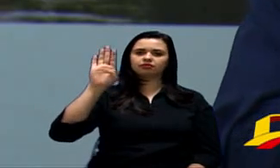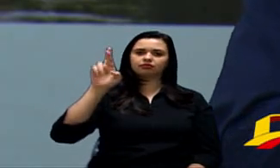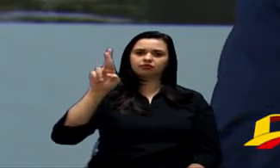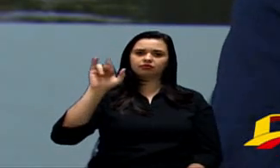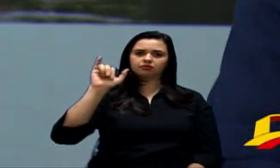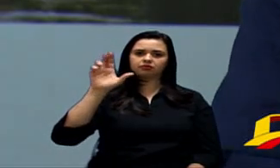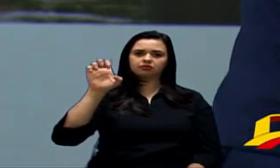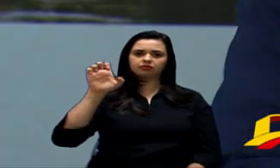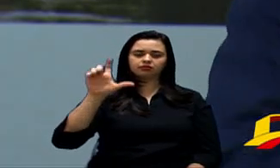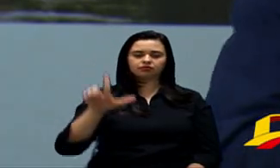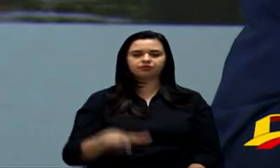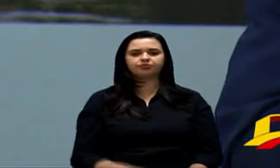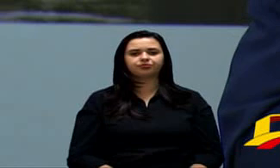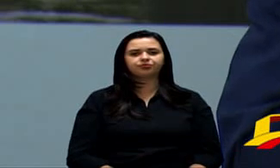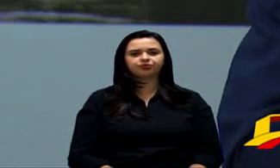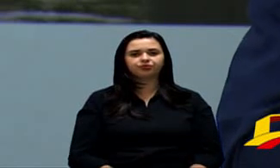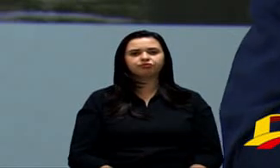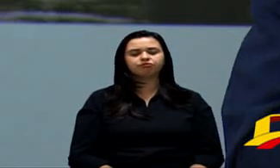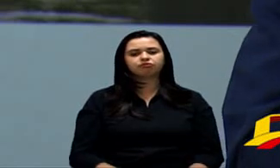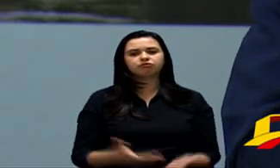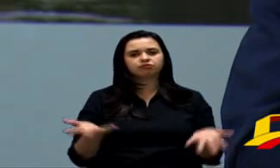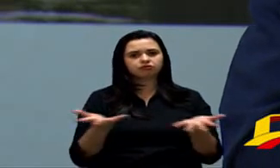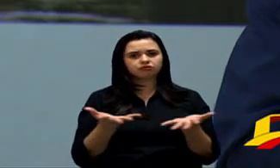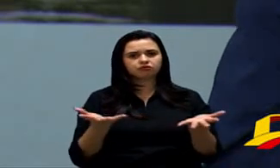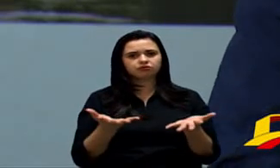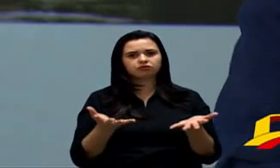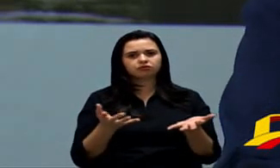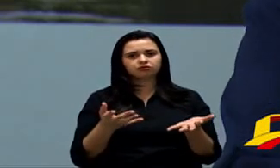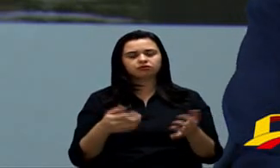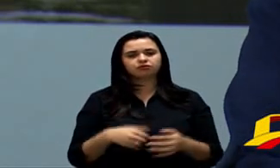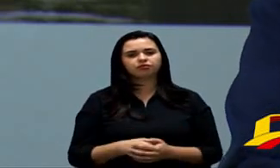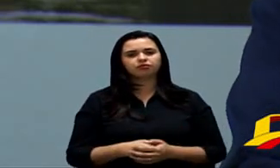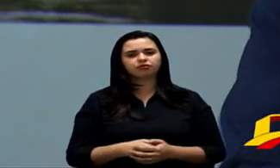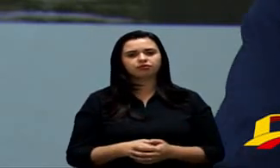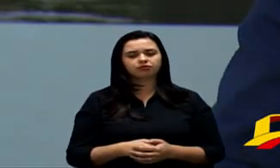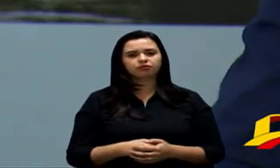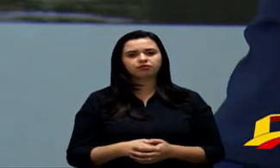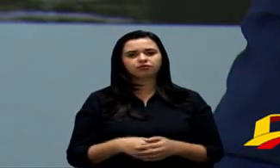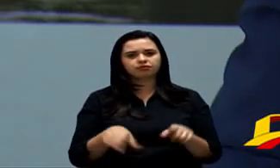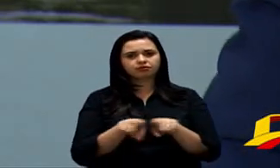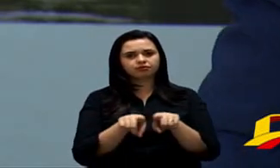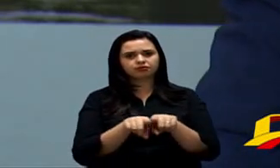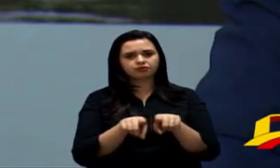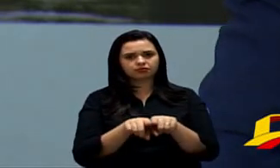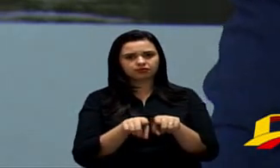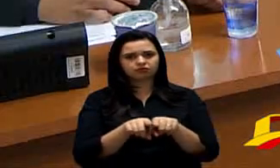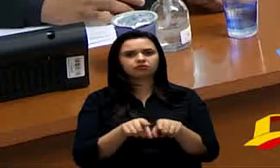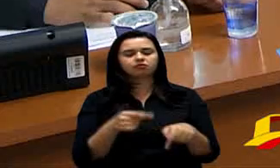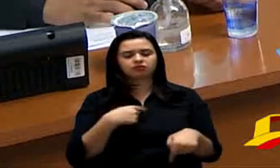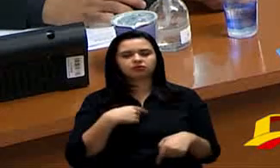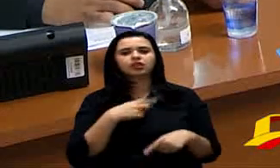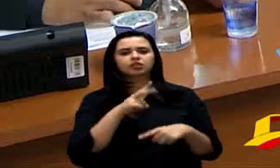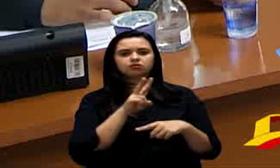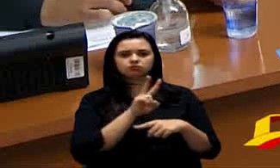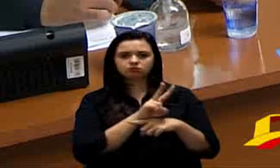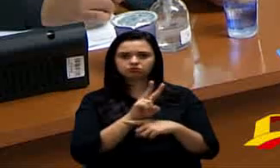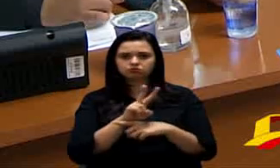nosso plenário da Câmara. Senhoras e senhores, eu também tenho feito uma defesa na causa